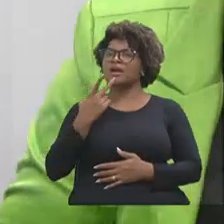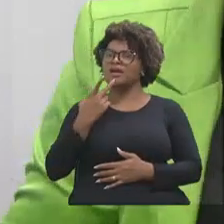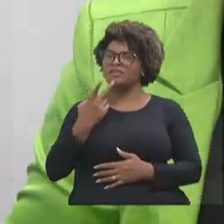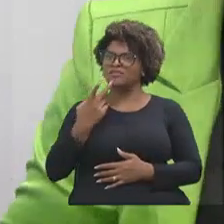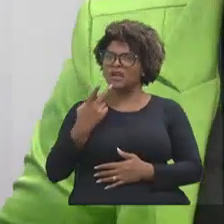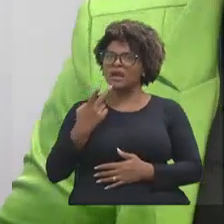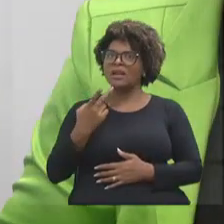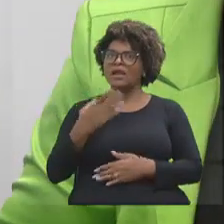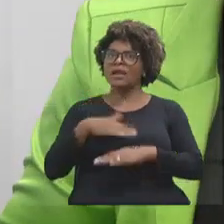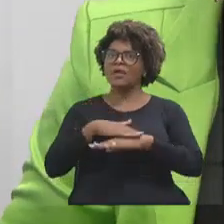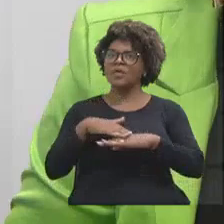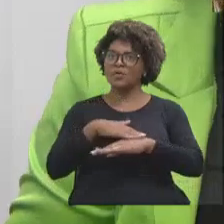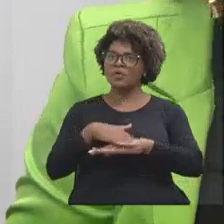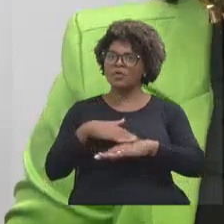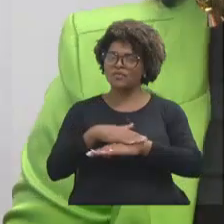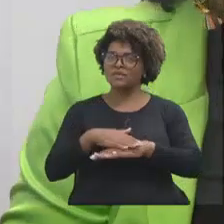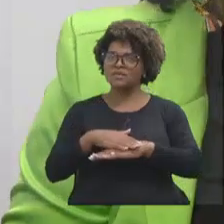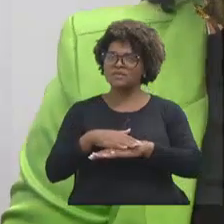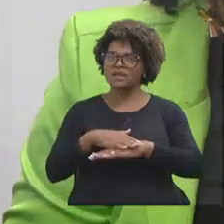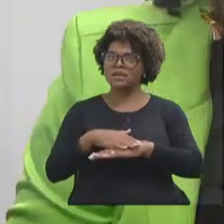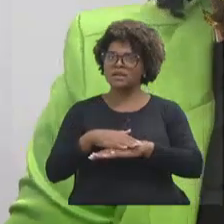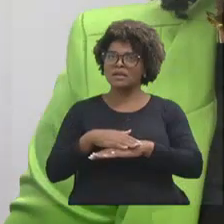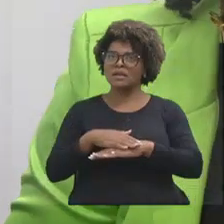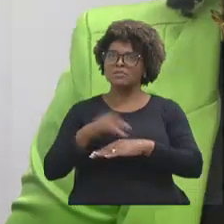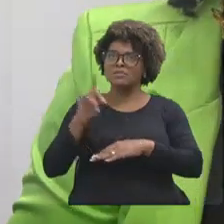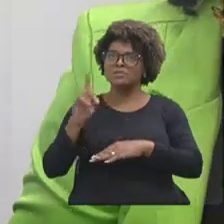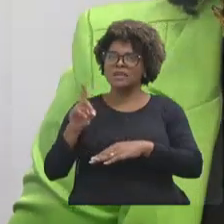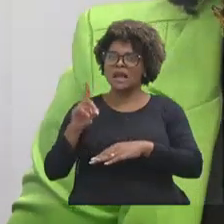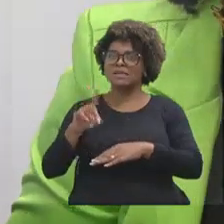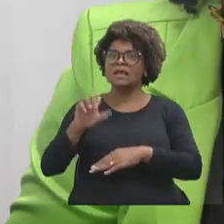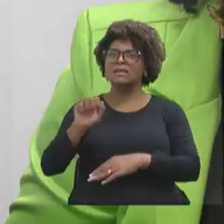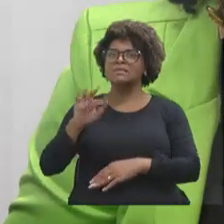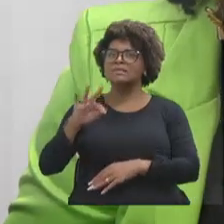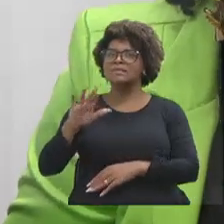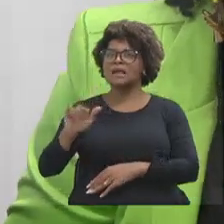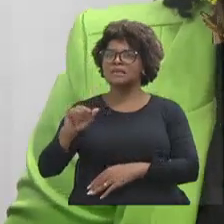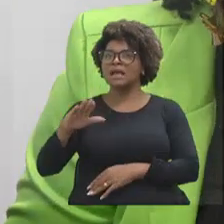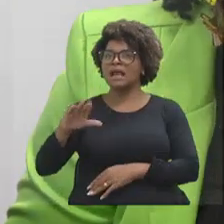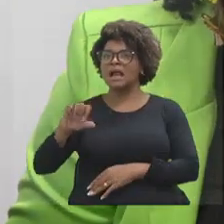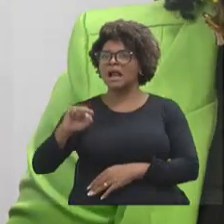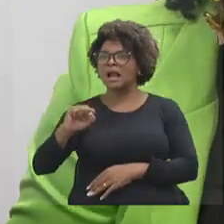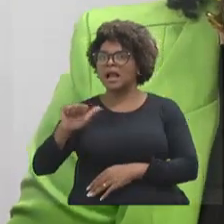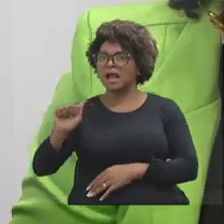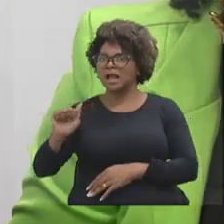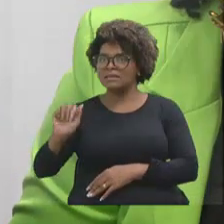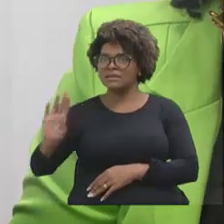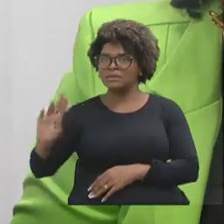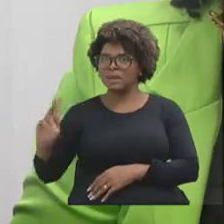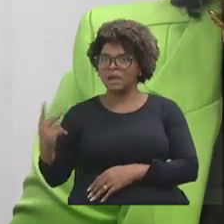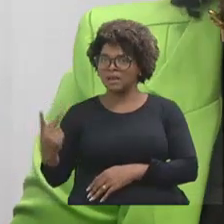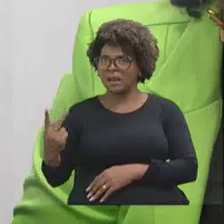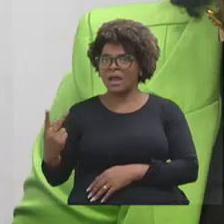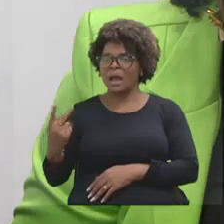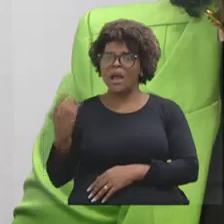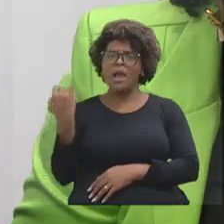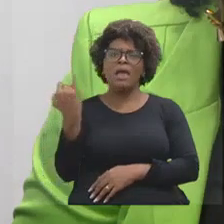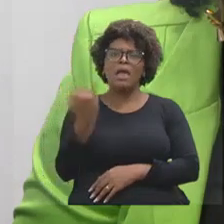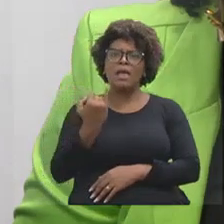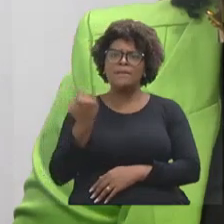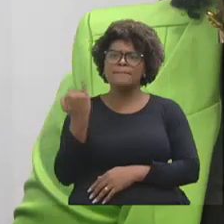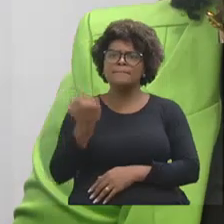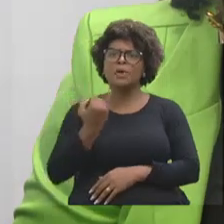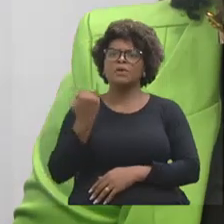jantar da Santa Casa de Belo Horizonte sobre a importância da gente entregar a política dos